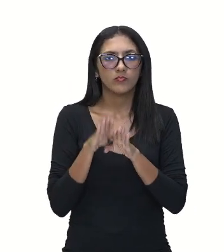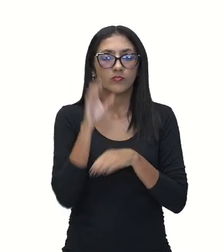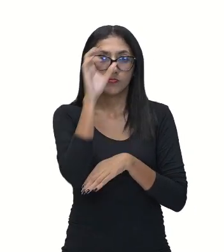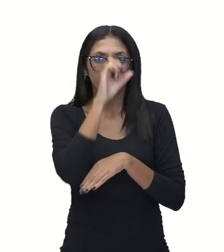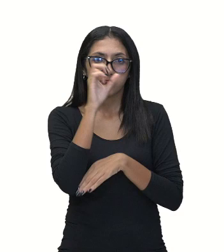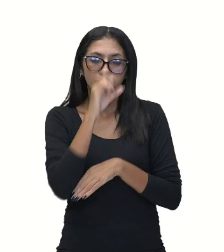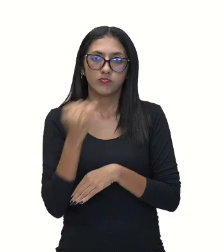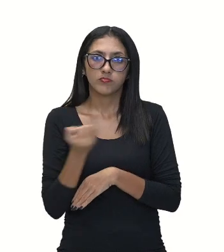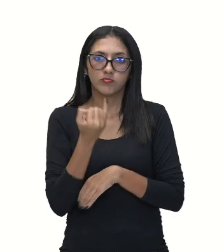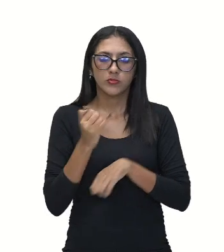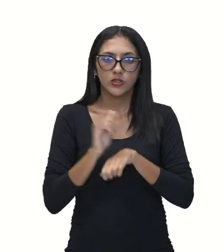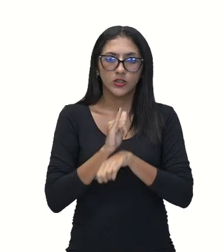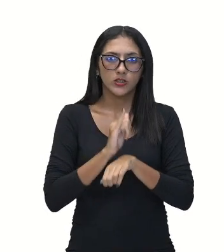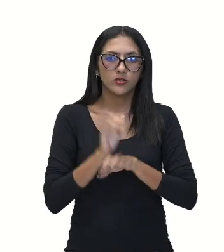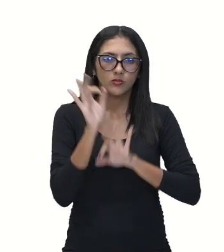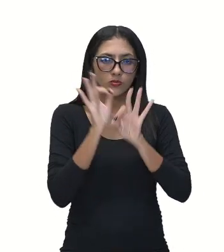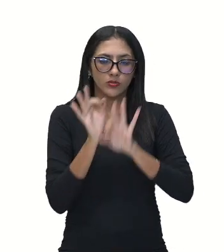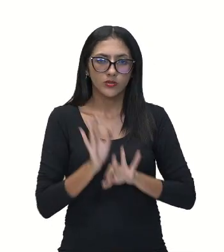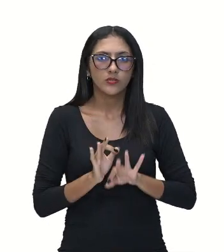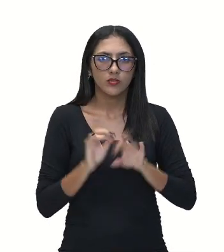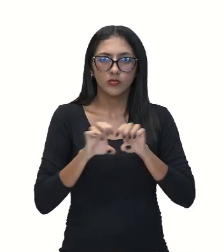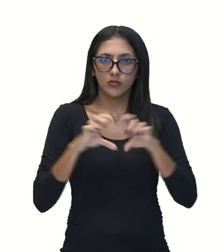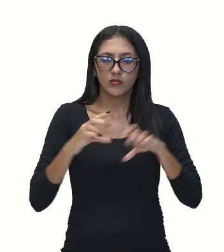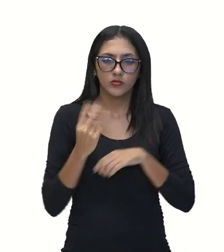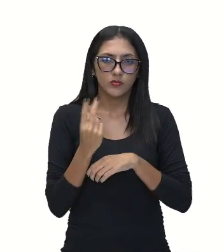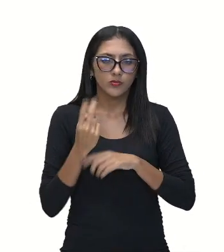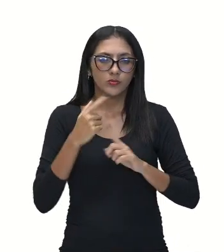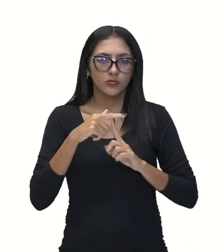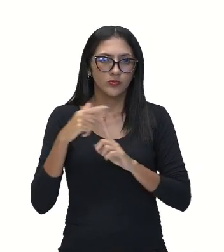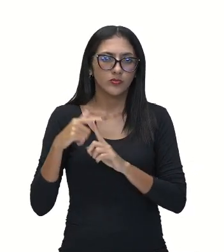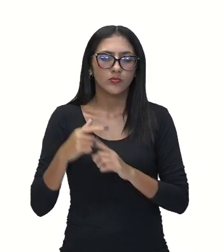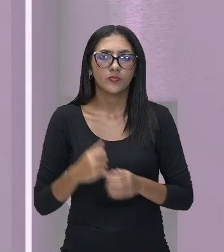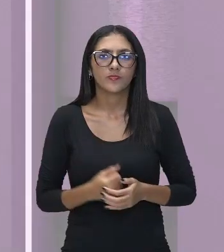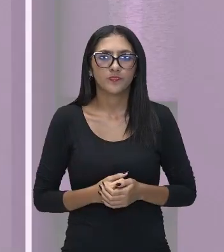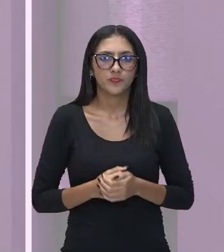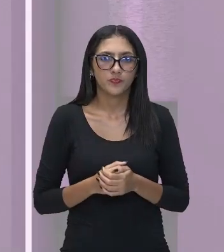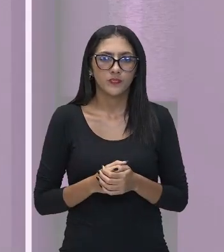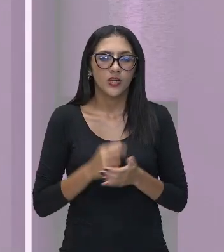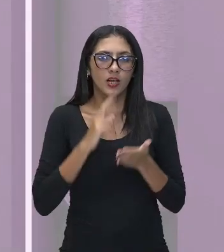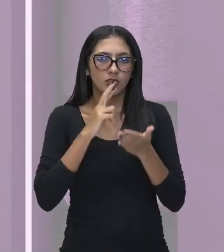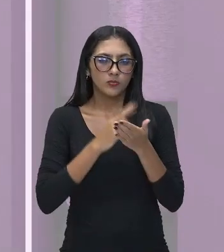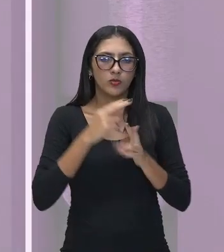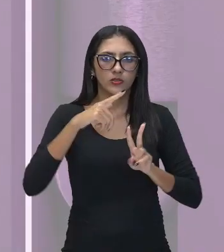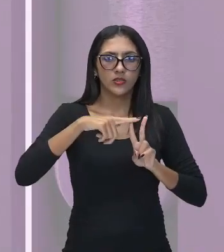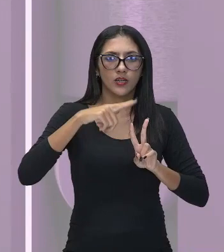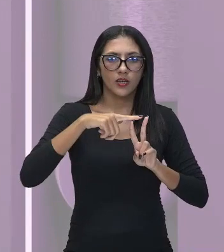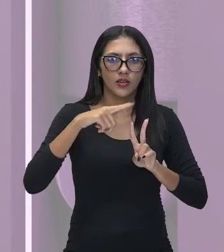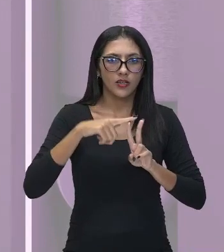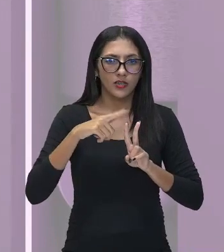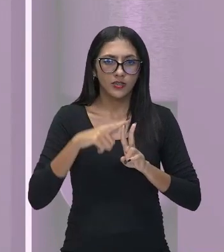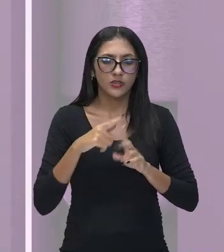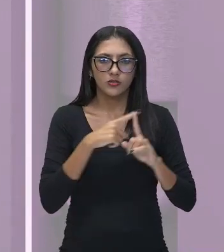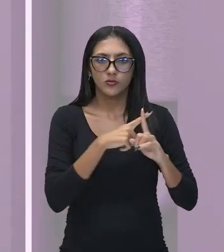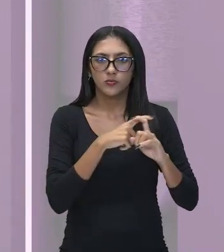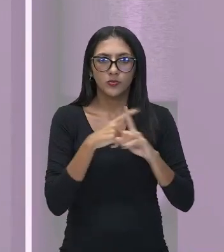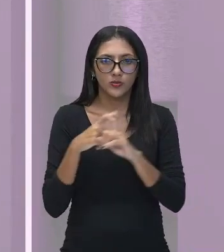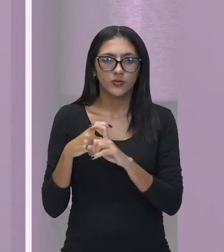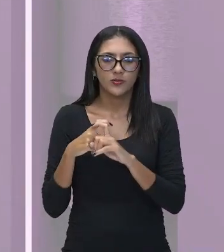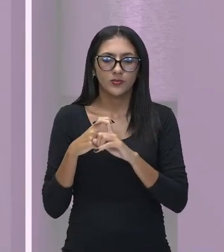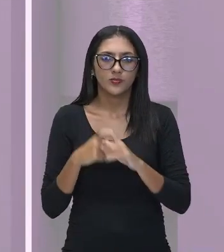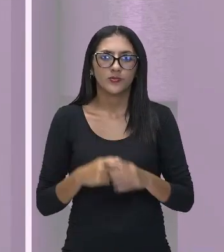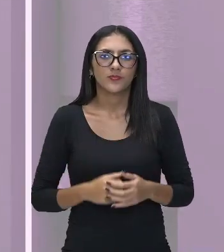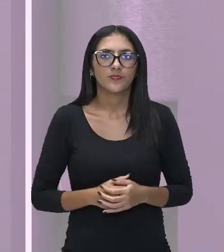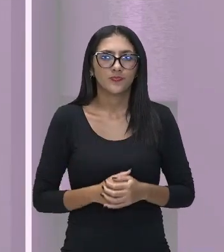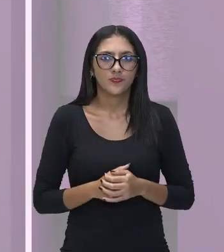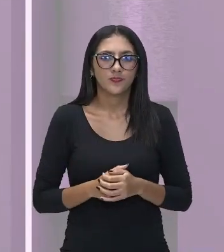né equações do segundo grau encontrarmos as raízes a solução de um trinômio né e